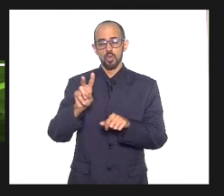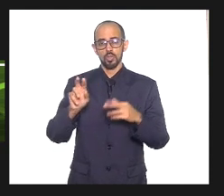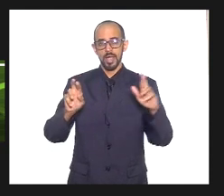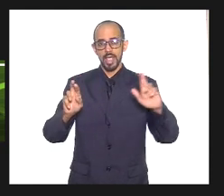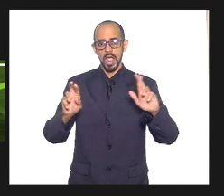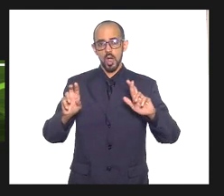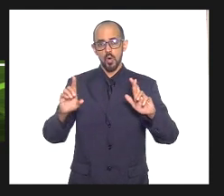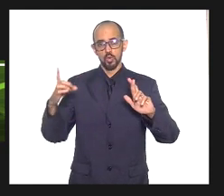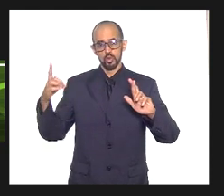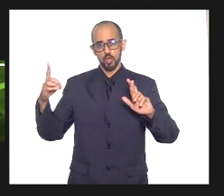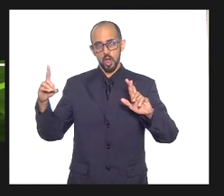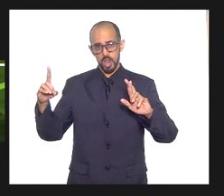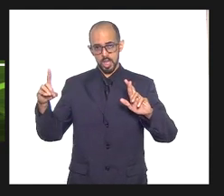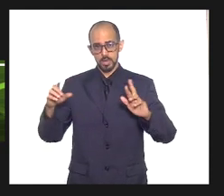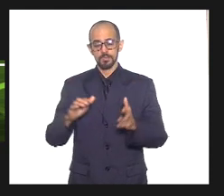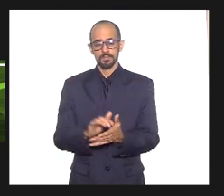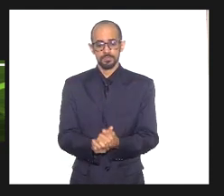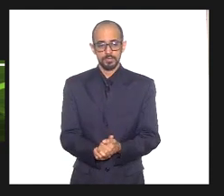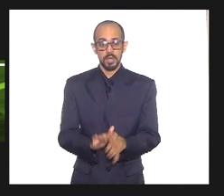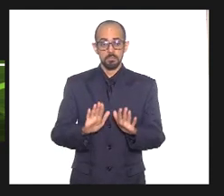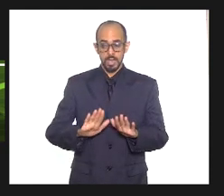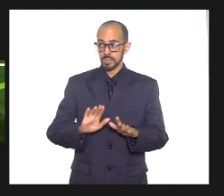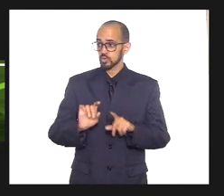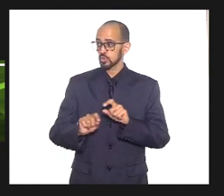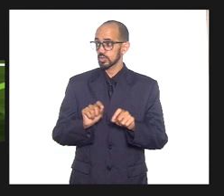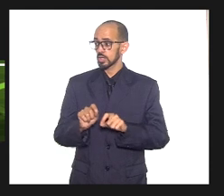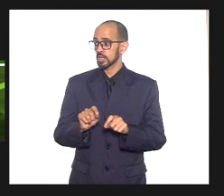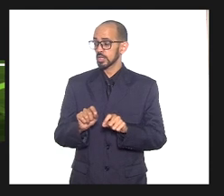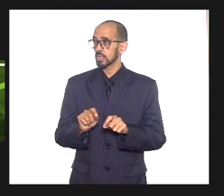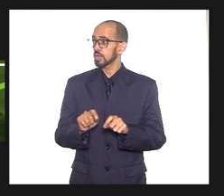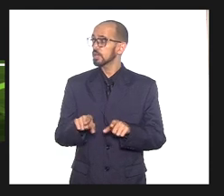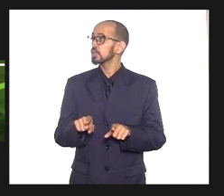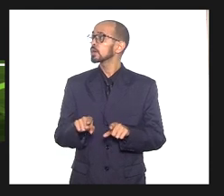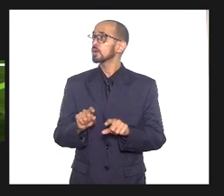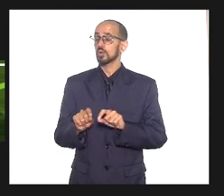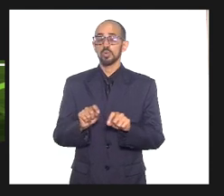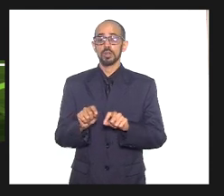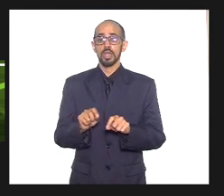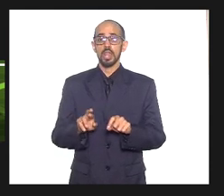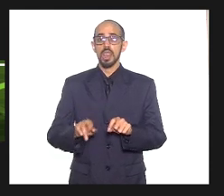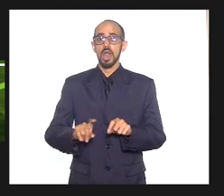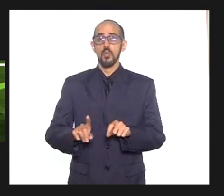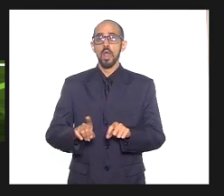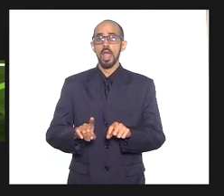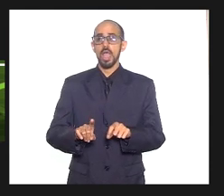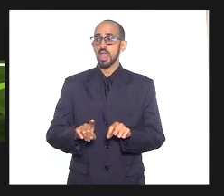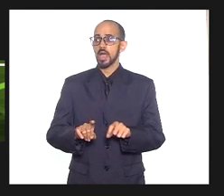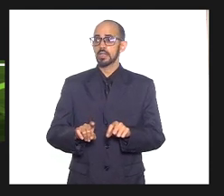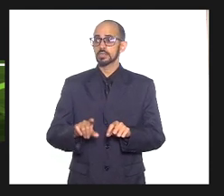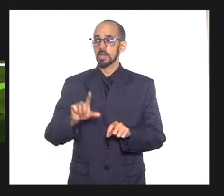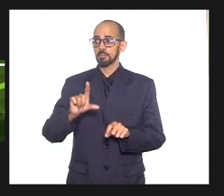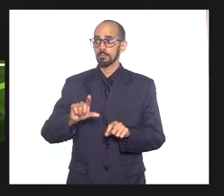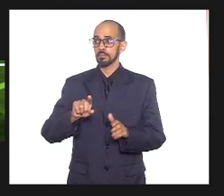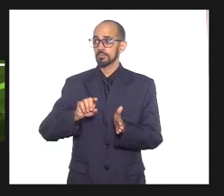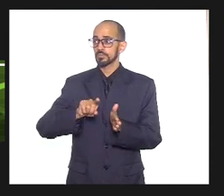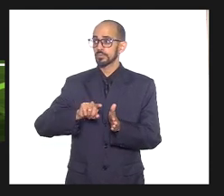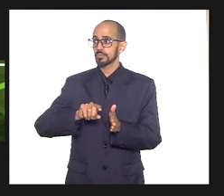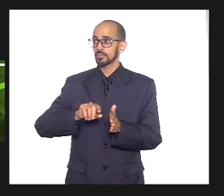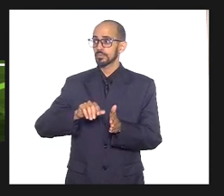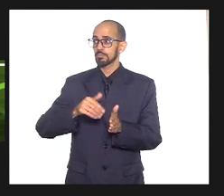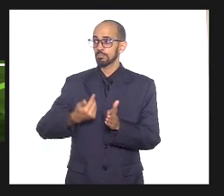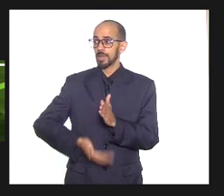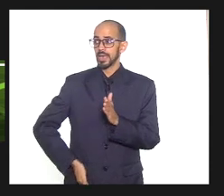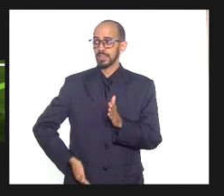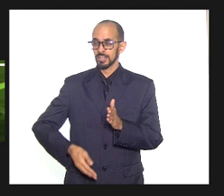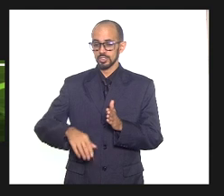do trimestre. Mas só que isso não foi, quer dizer, a desvalorização fortaleceu o valor em reais,